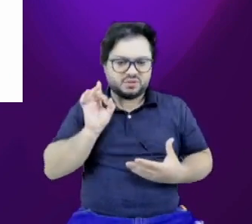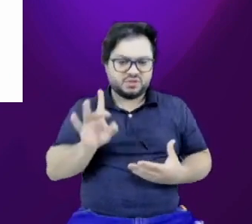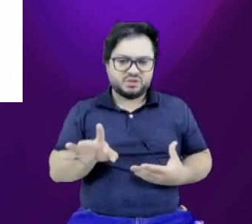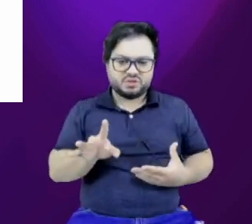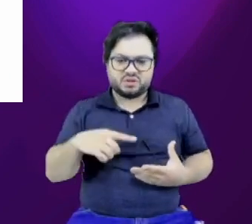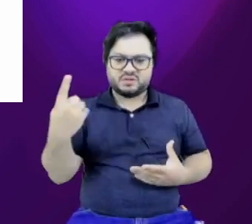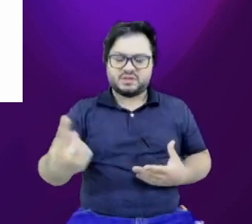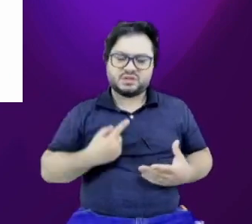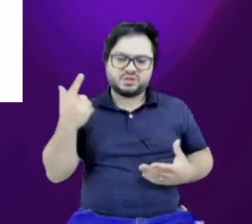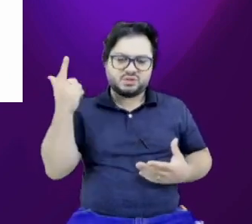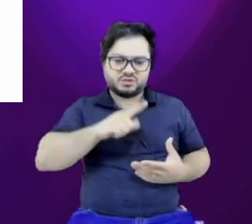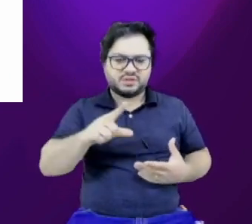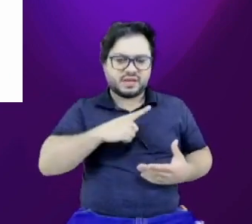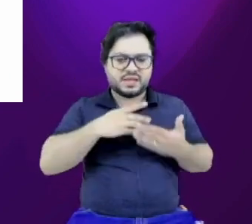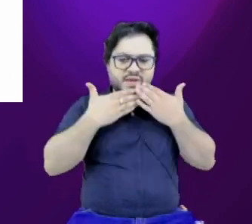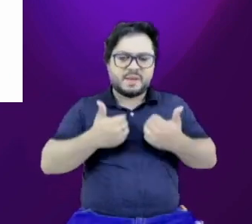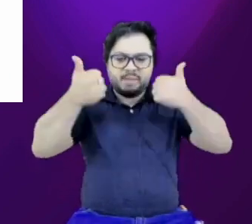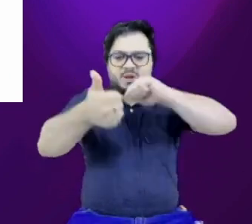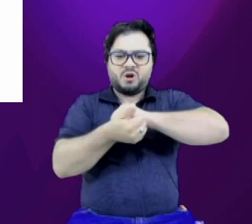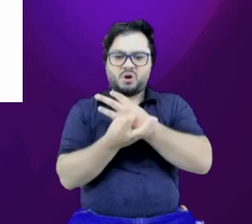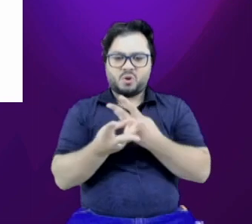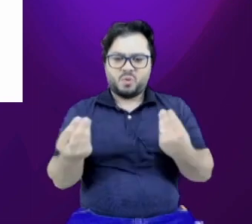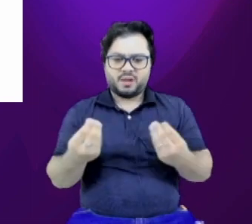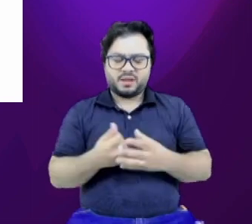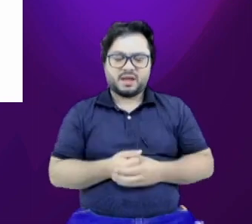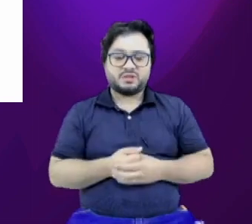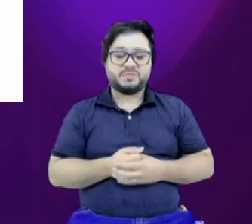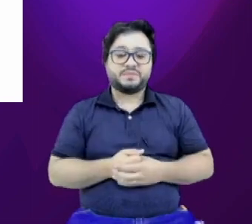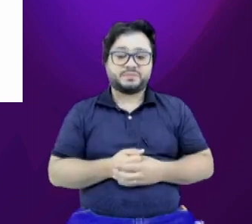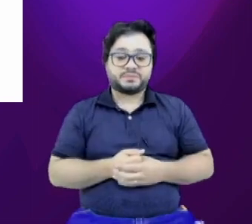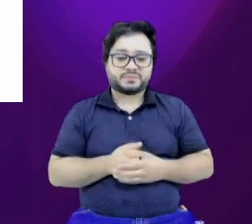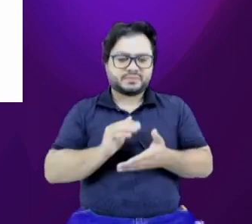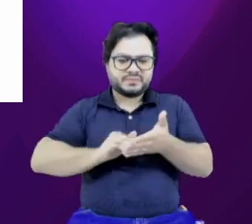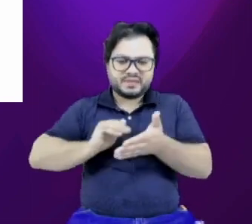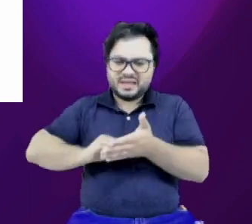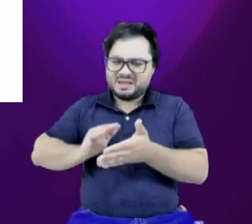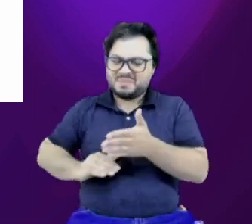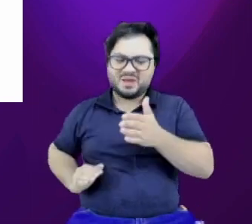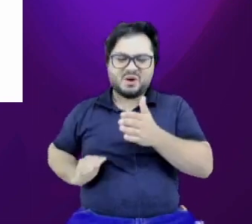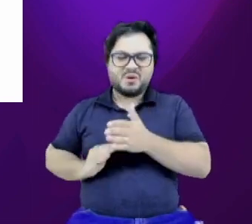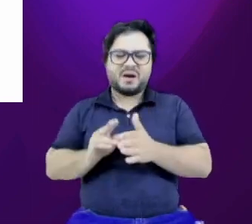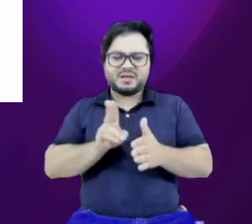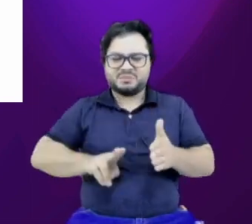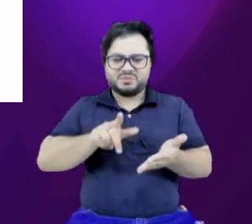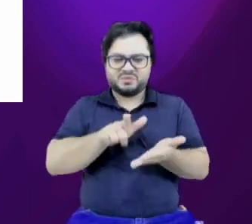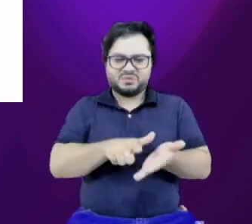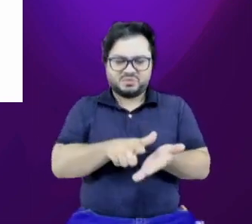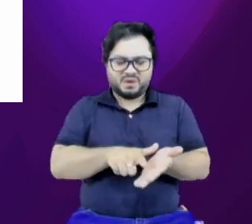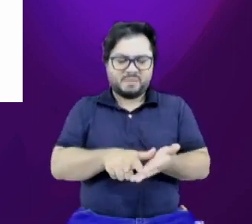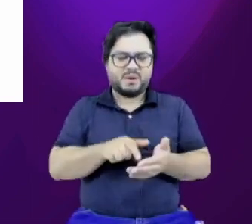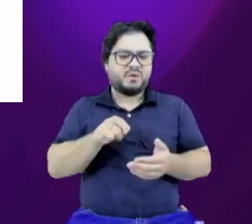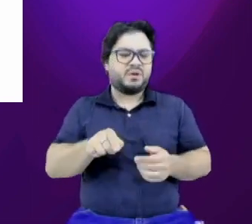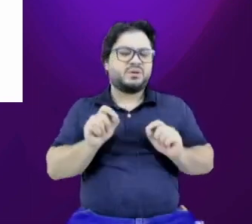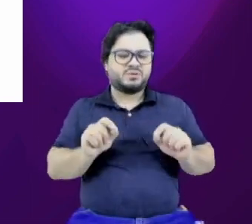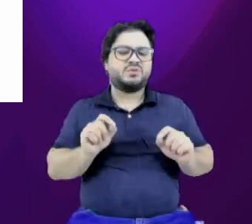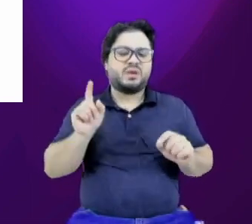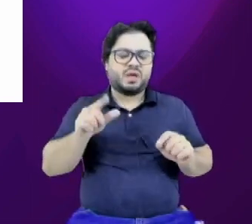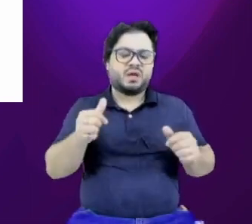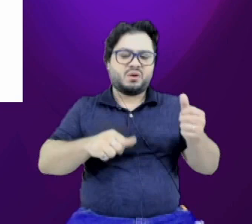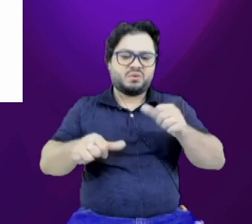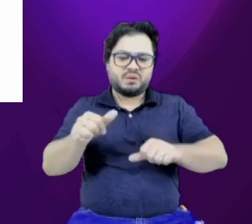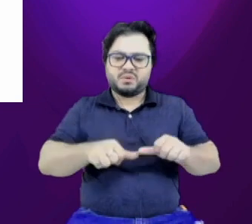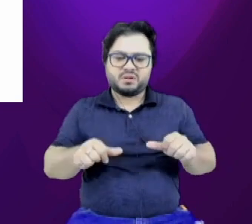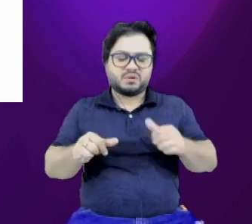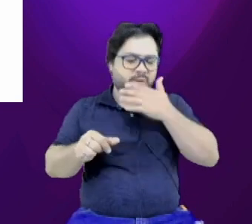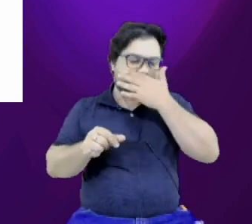gente consegue ter melhor qualidade. Elimina ao máximo o uso do papel. Isso se torna um laboratório